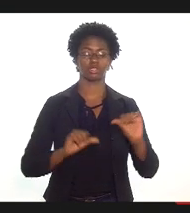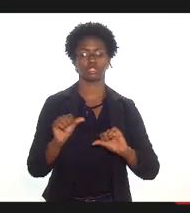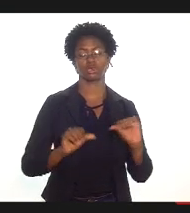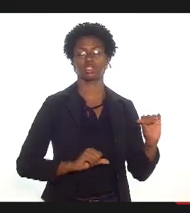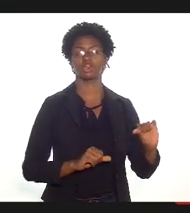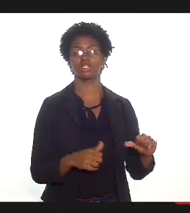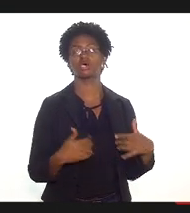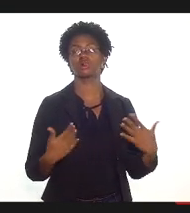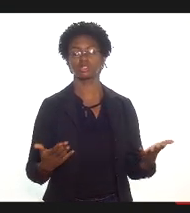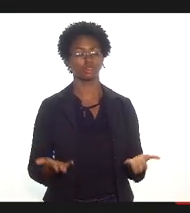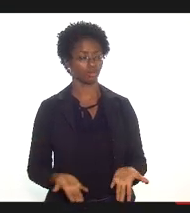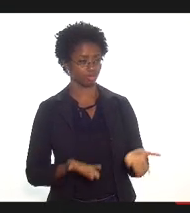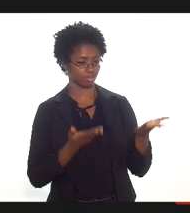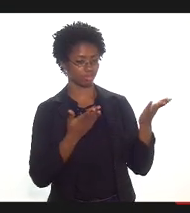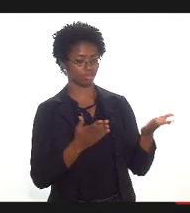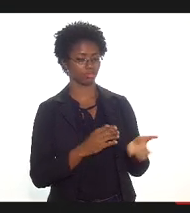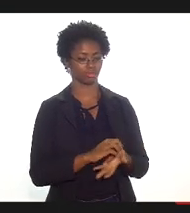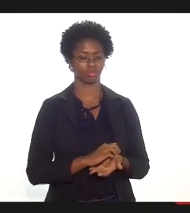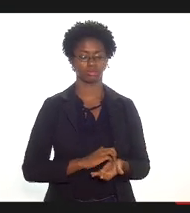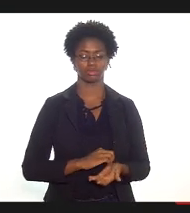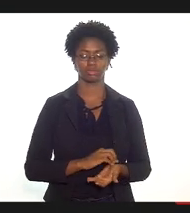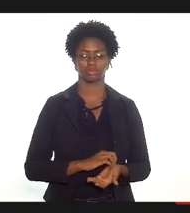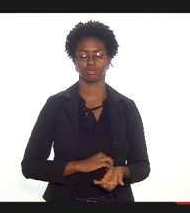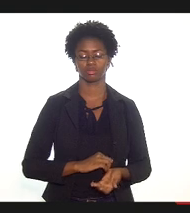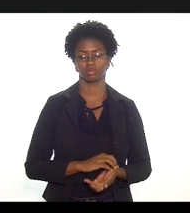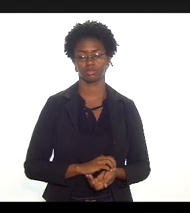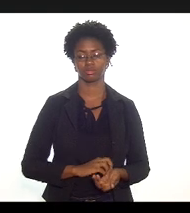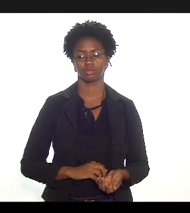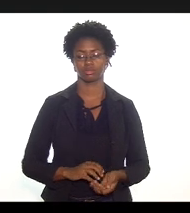passar a palavra para a deputada.